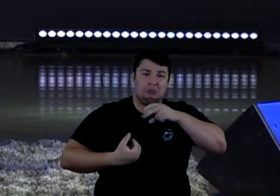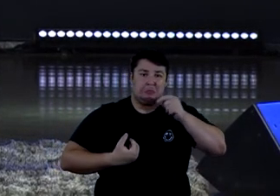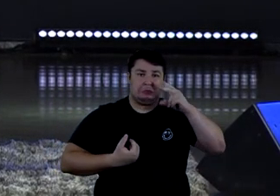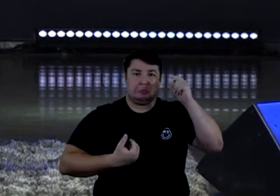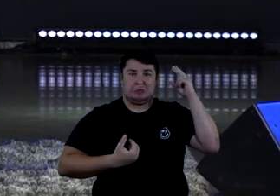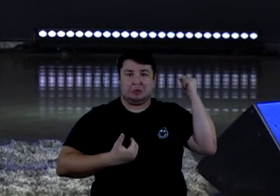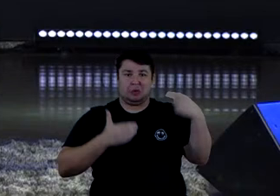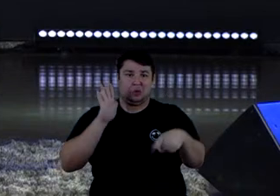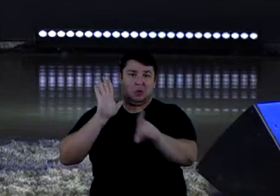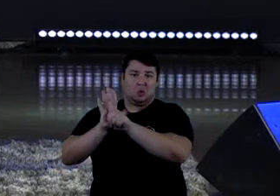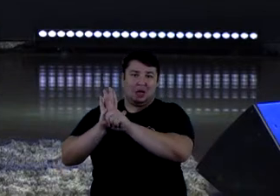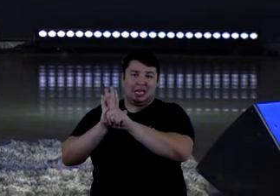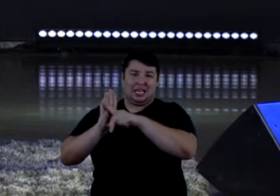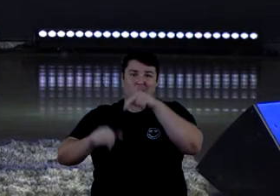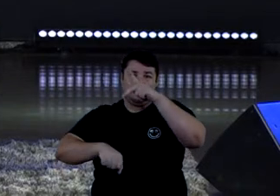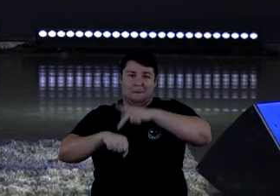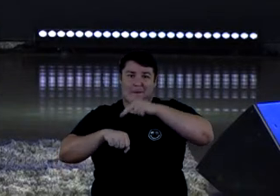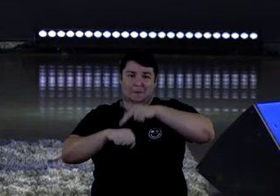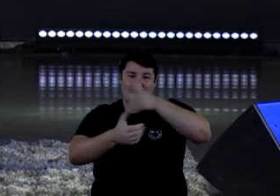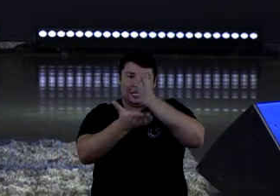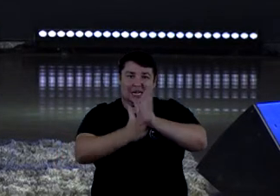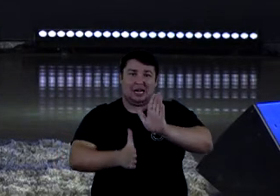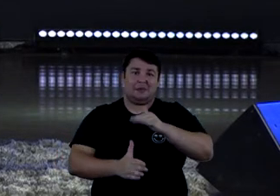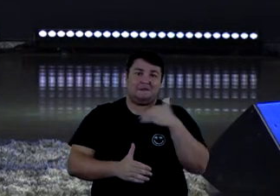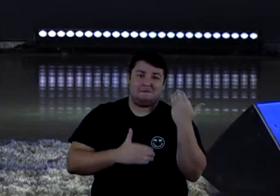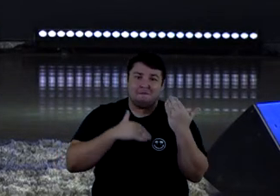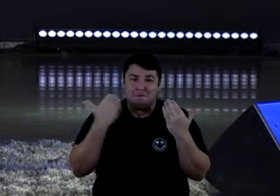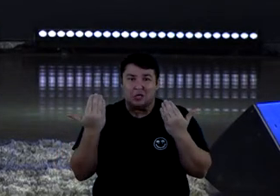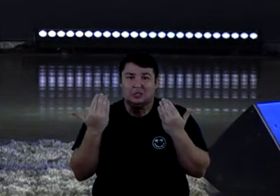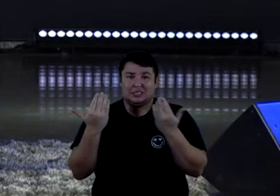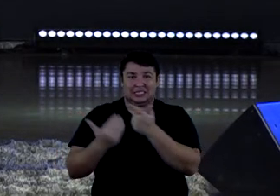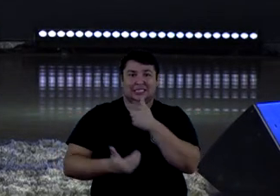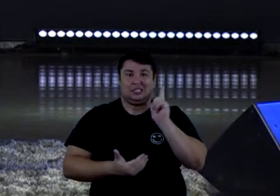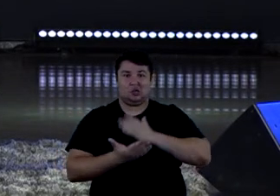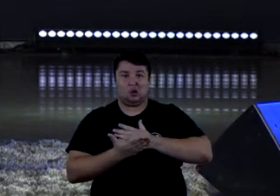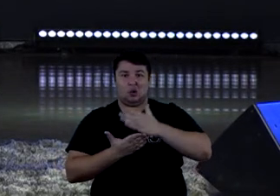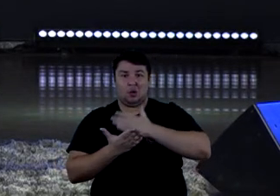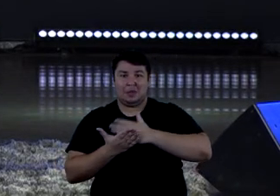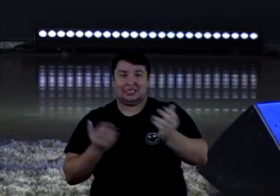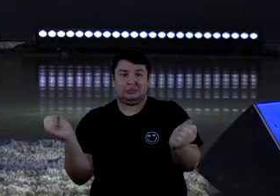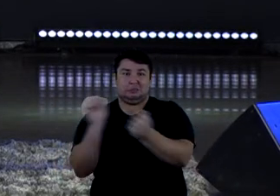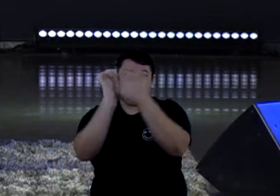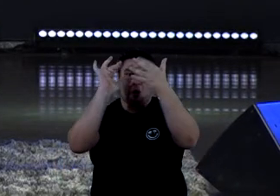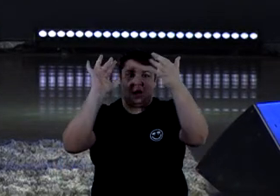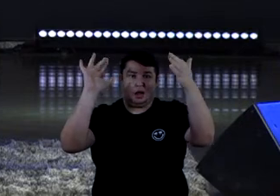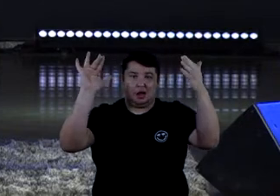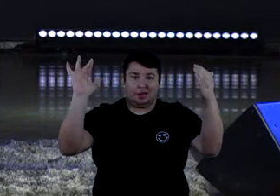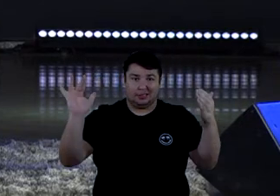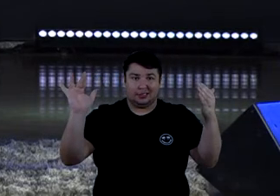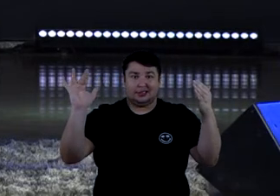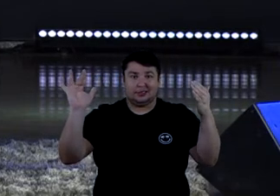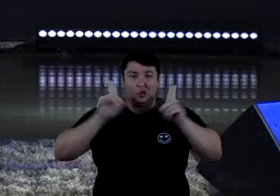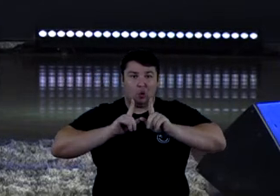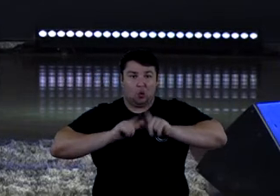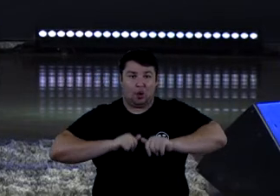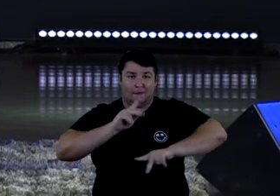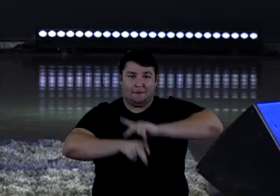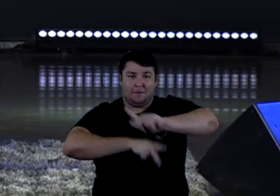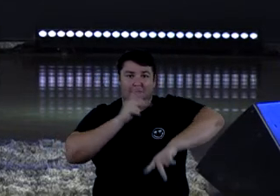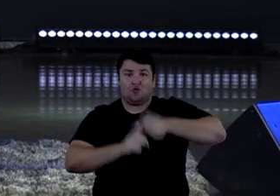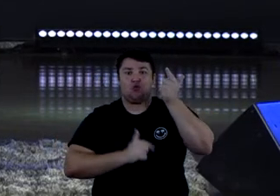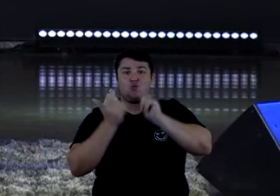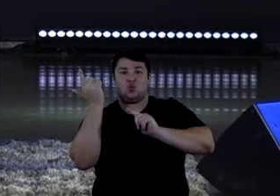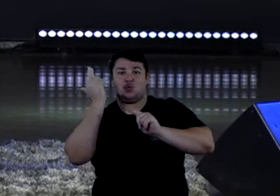em pedra, terminava em morte. Embora tivesse começado com tamanha glória, que os israelitas não